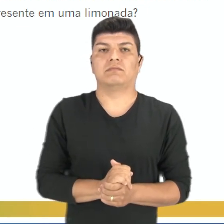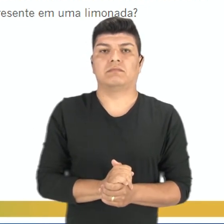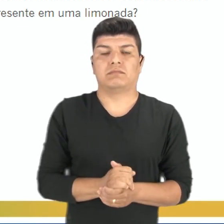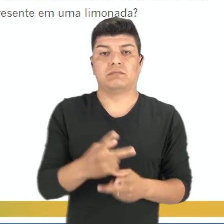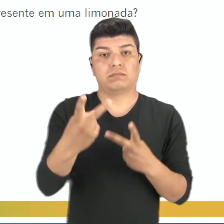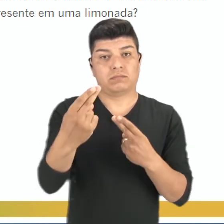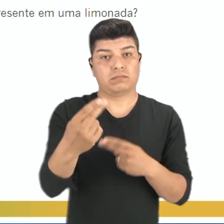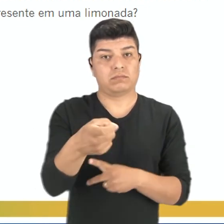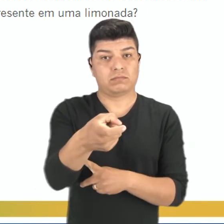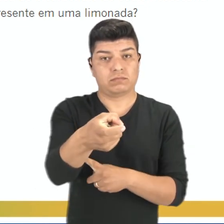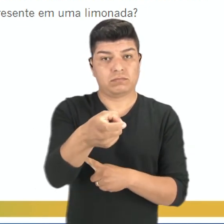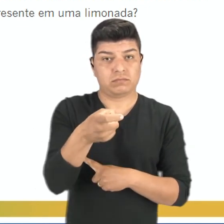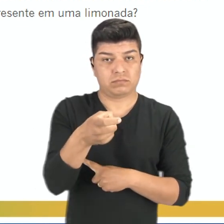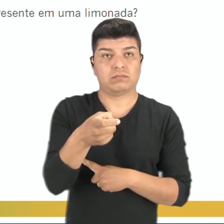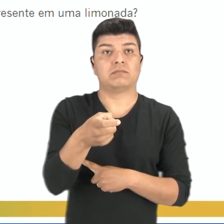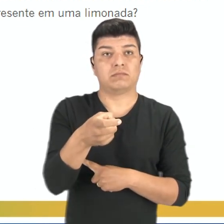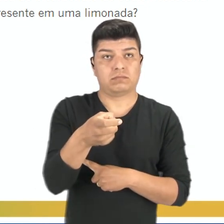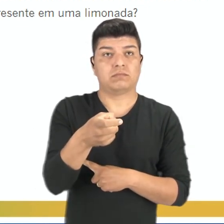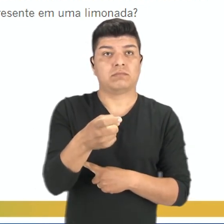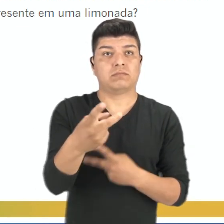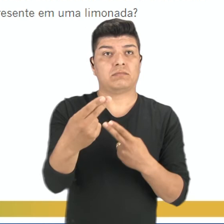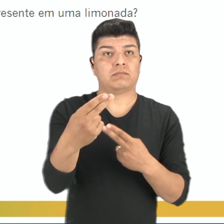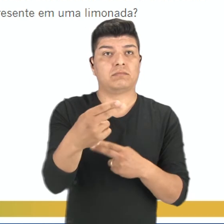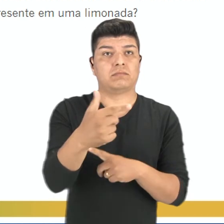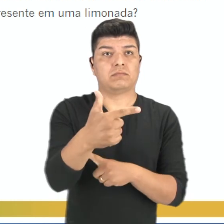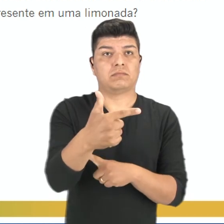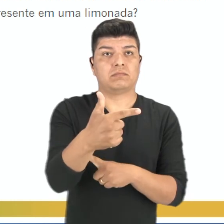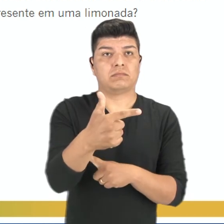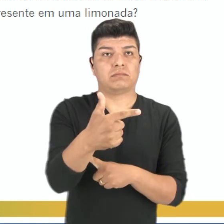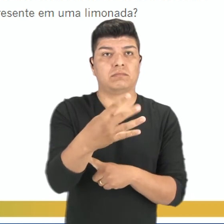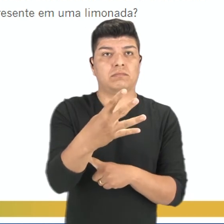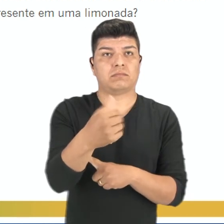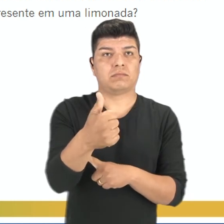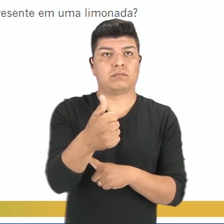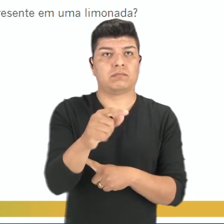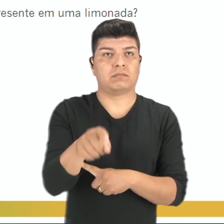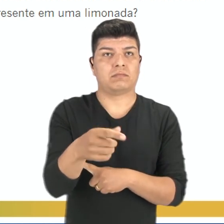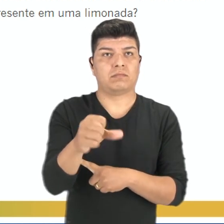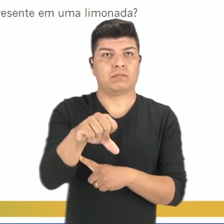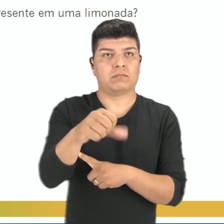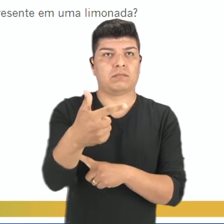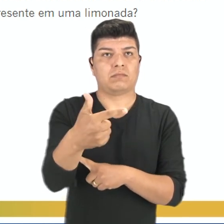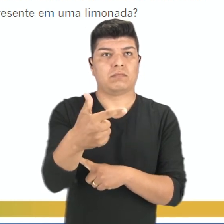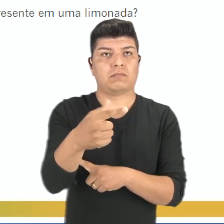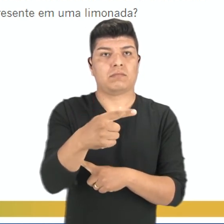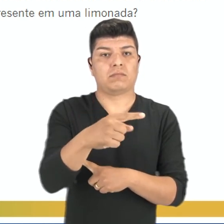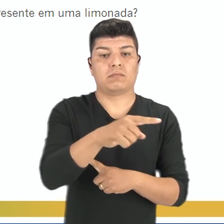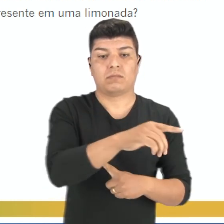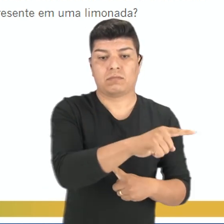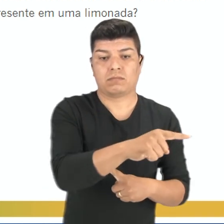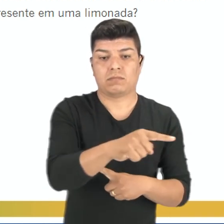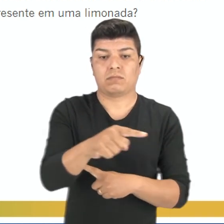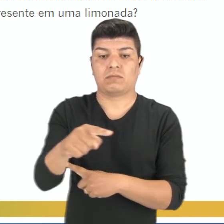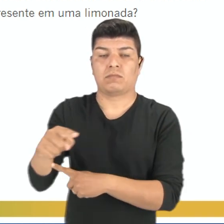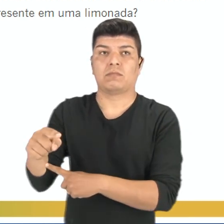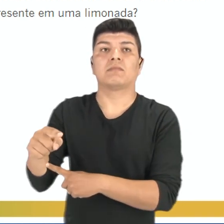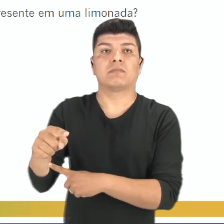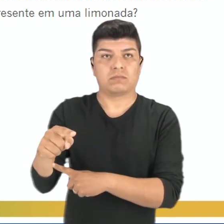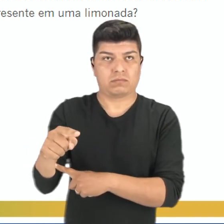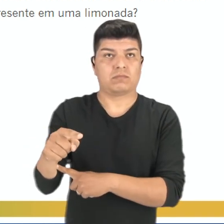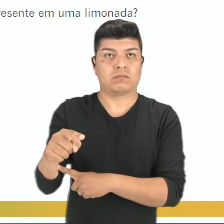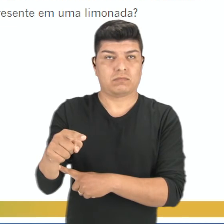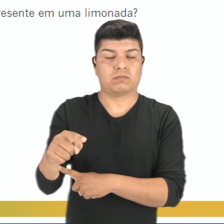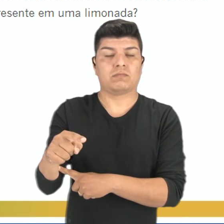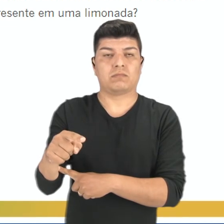Isso é igual a x igual a 241,92, que é o produto de